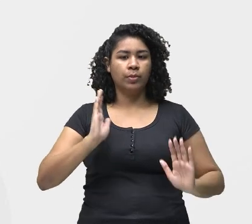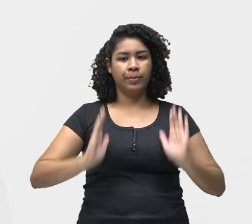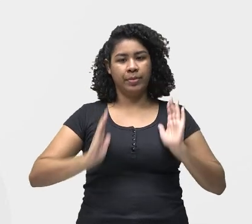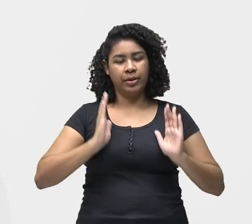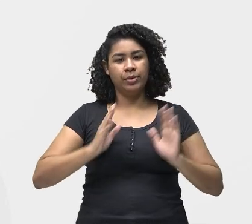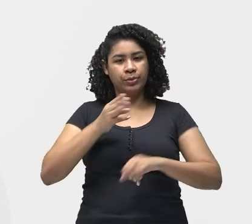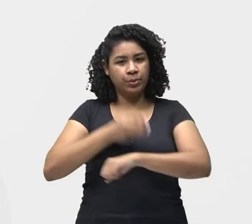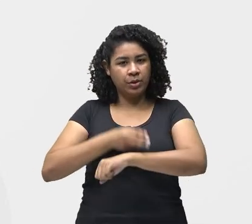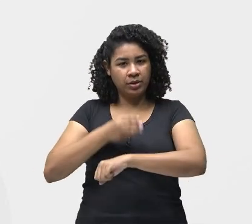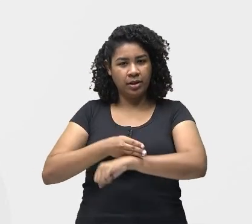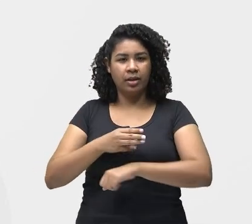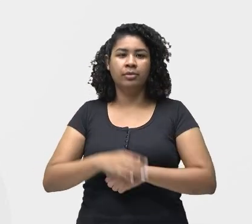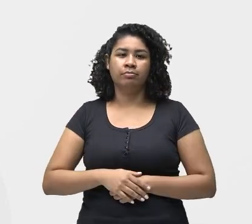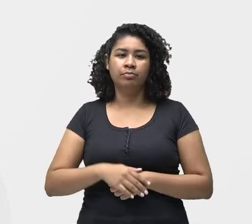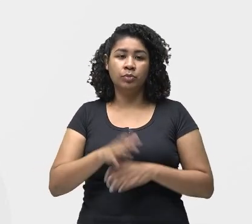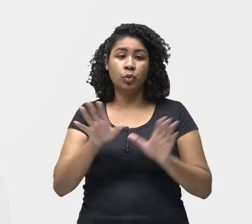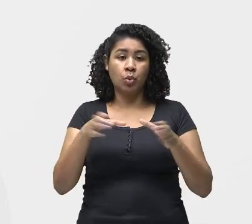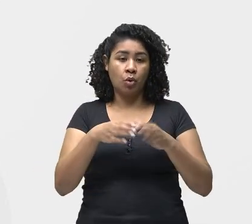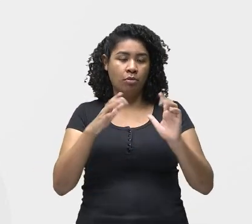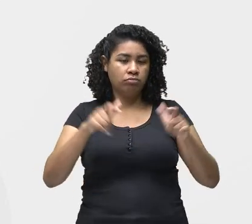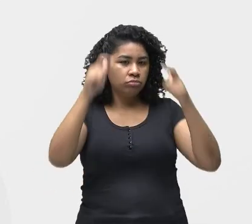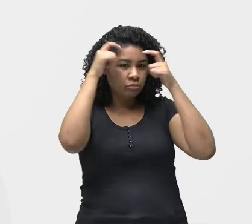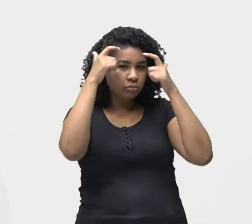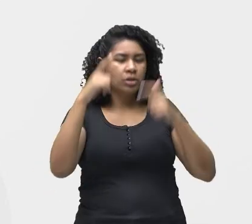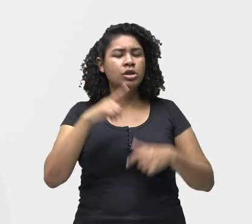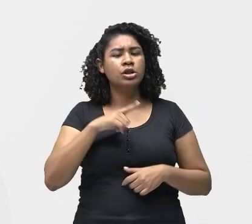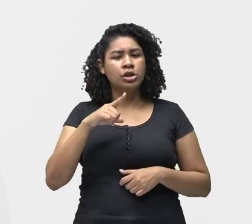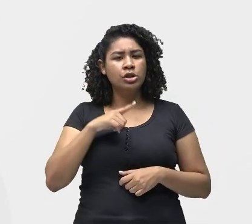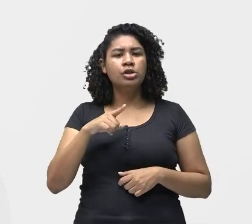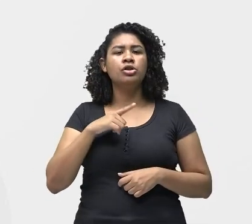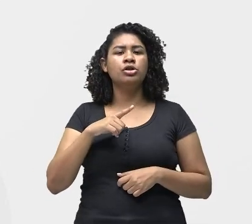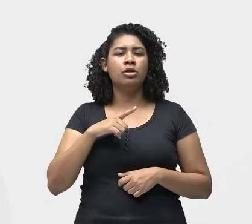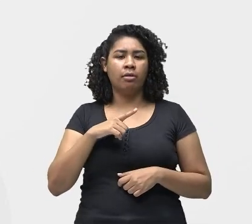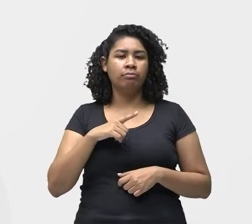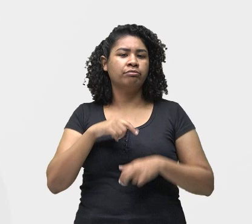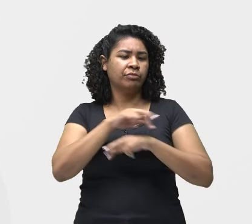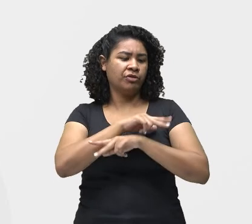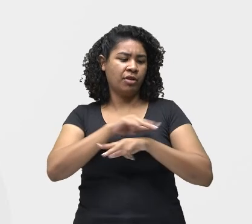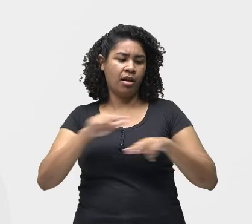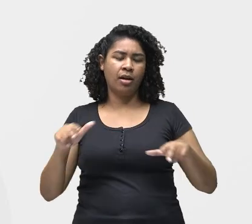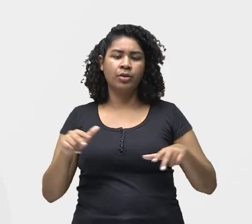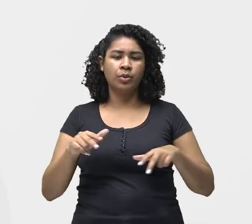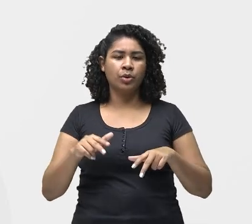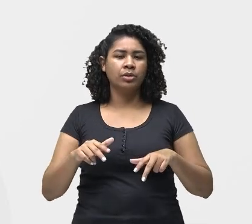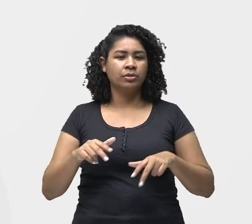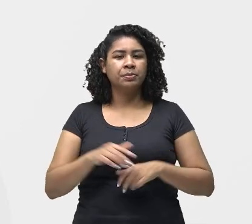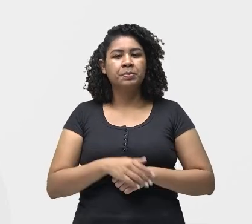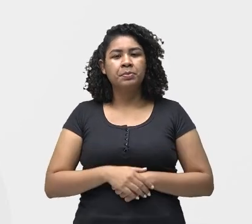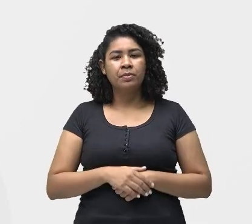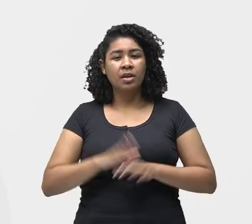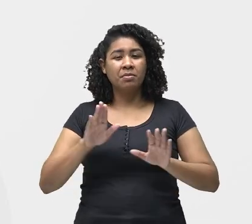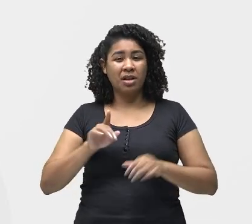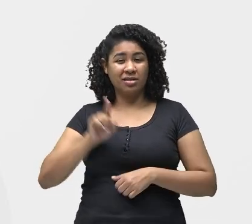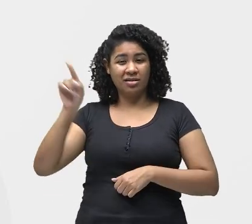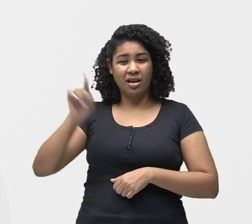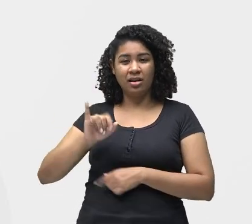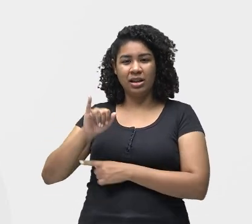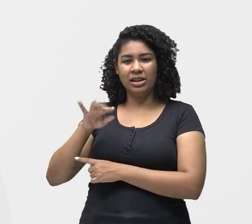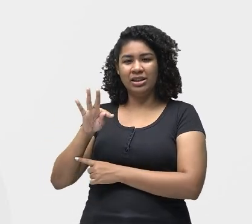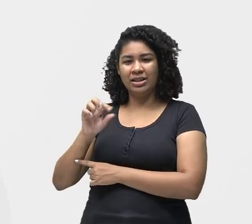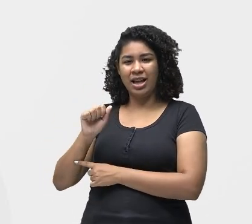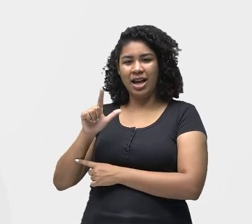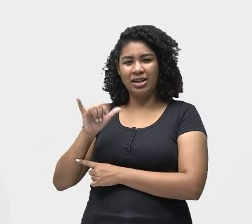vários ducados, reinos e cidades independentes, na Península Itálica muitas terras foram dominadas